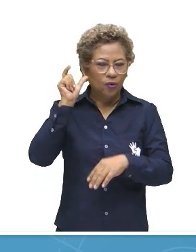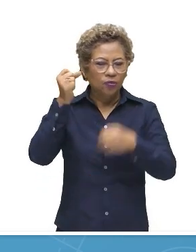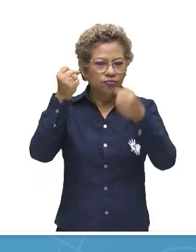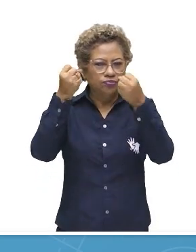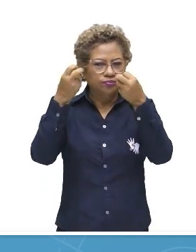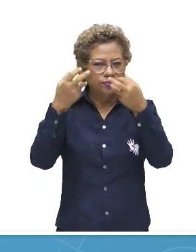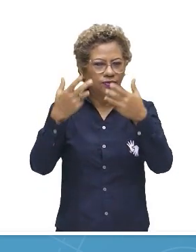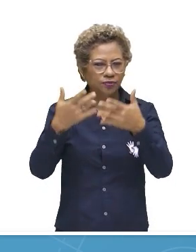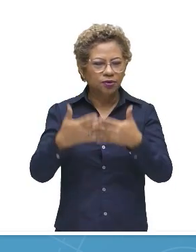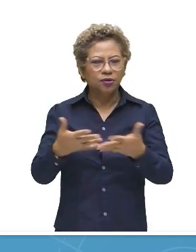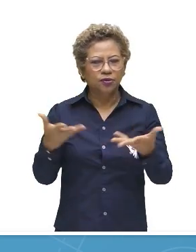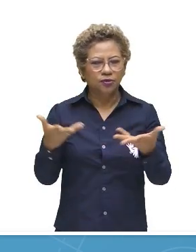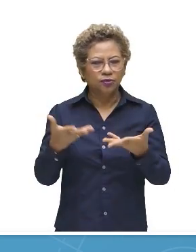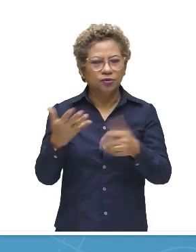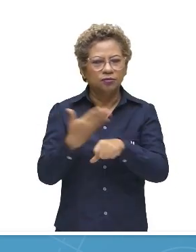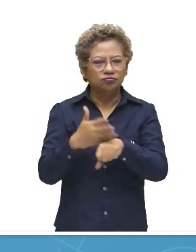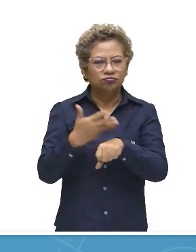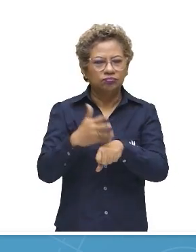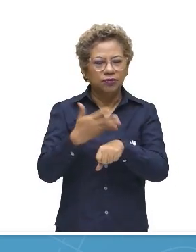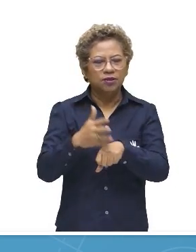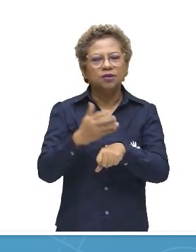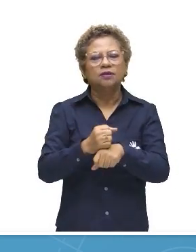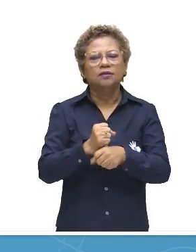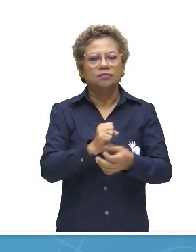ver, então, a cartela.